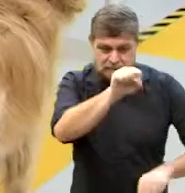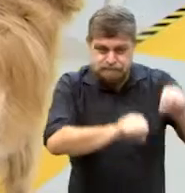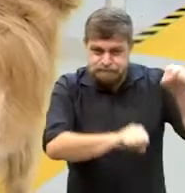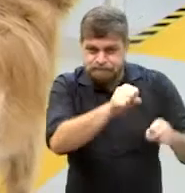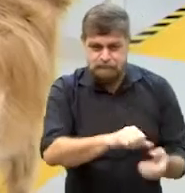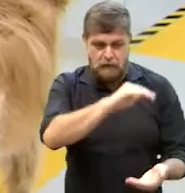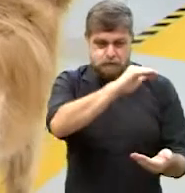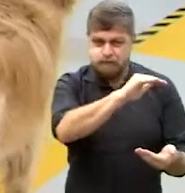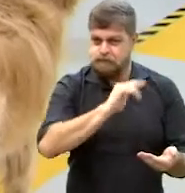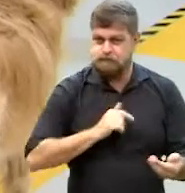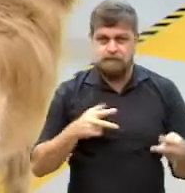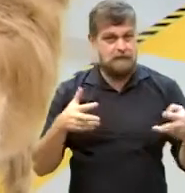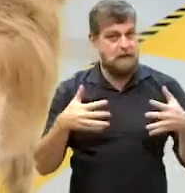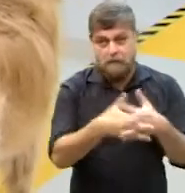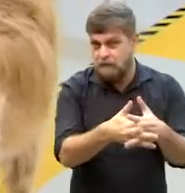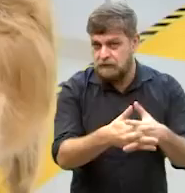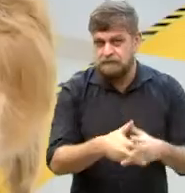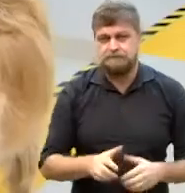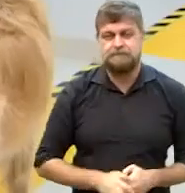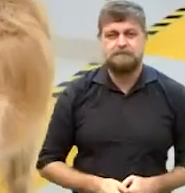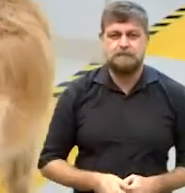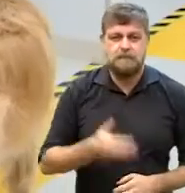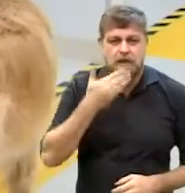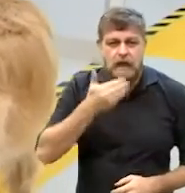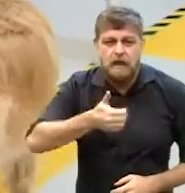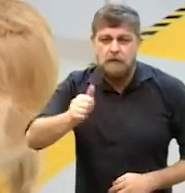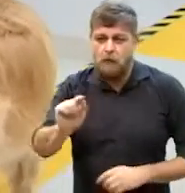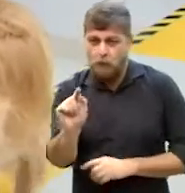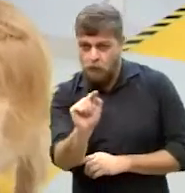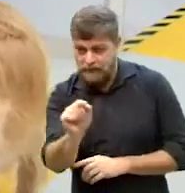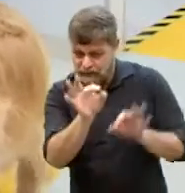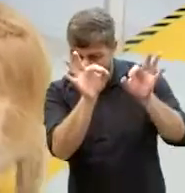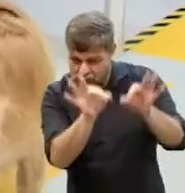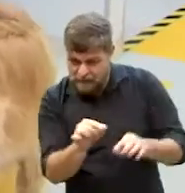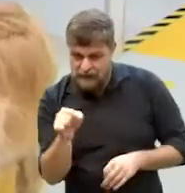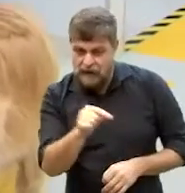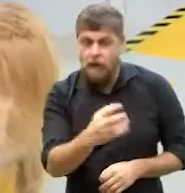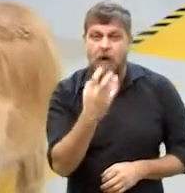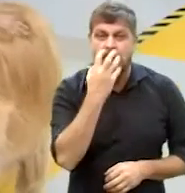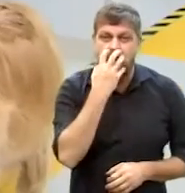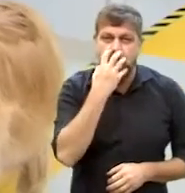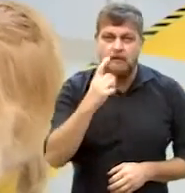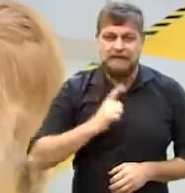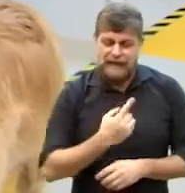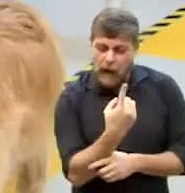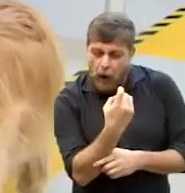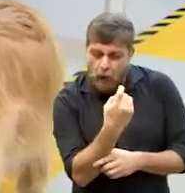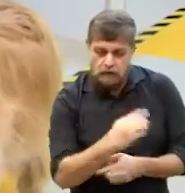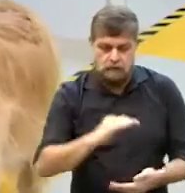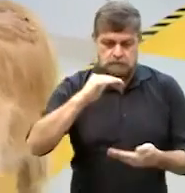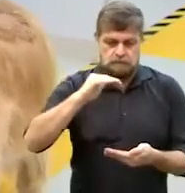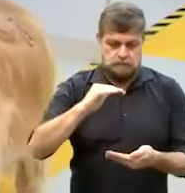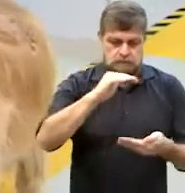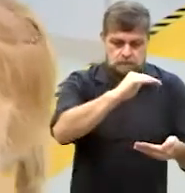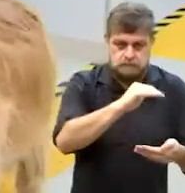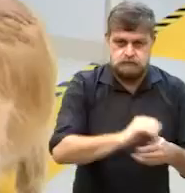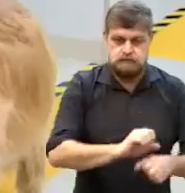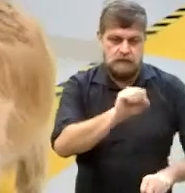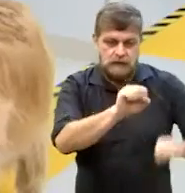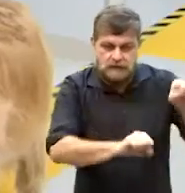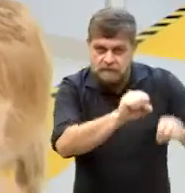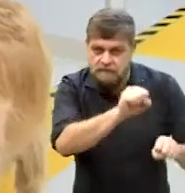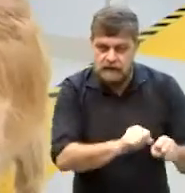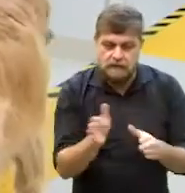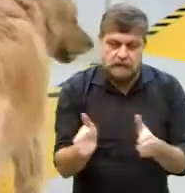industrial. O ideal é que o paciente ou o animal receba uma alimentação única, né? Ou